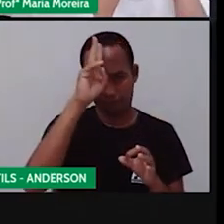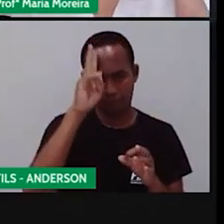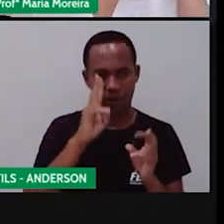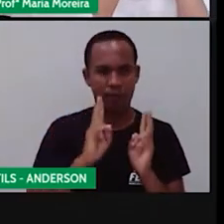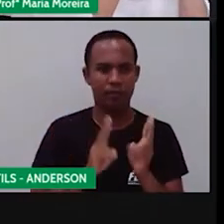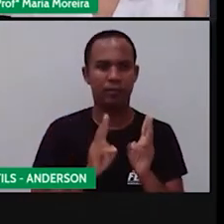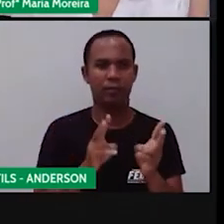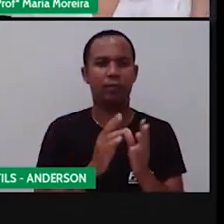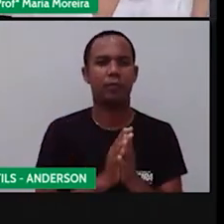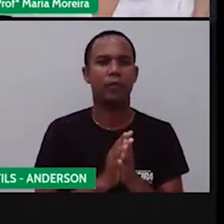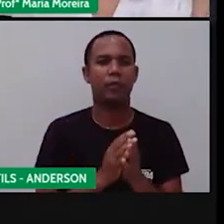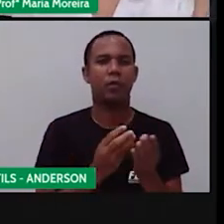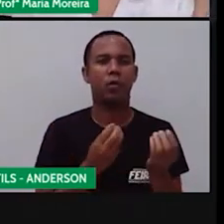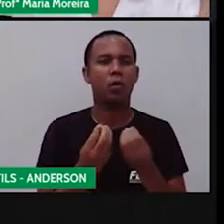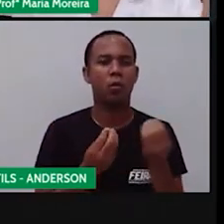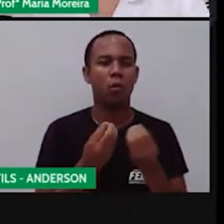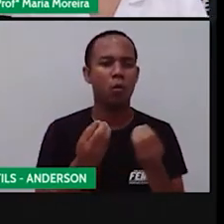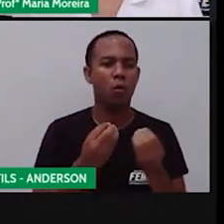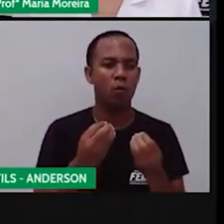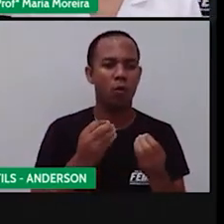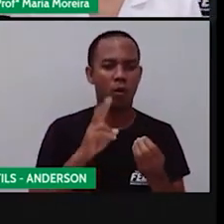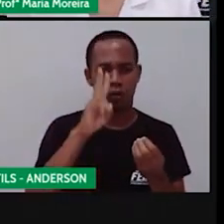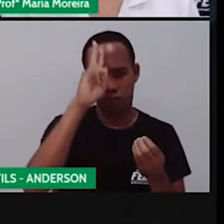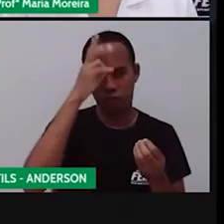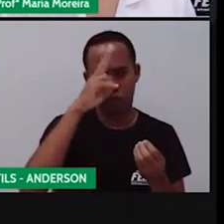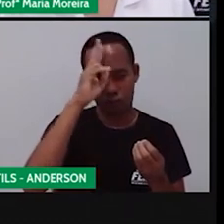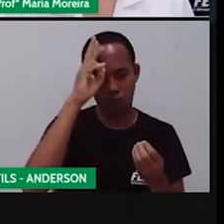E essas histórias que a gente escuta são